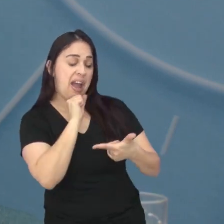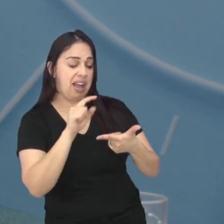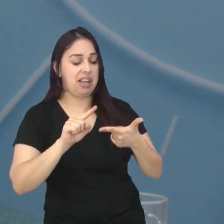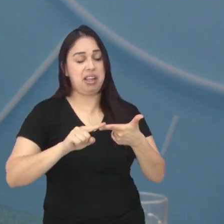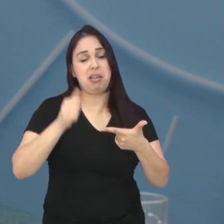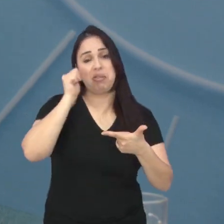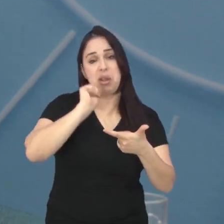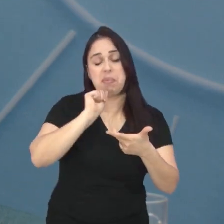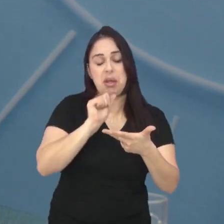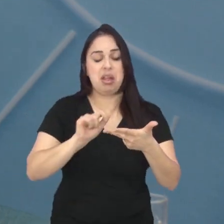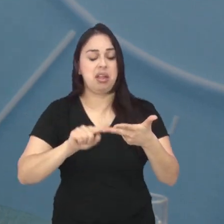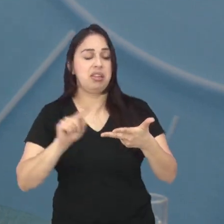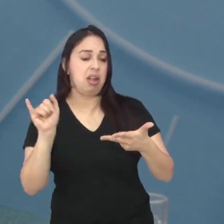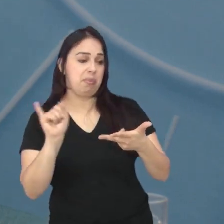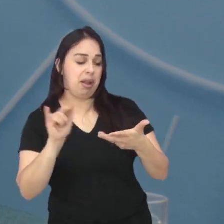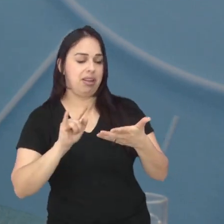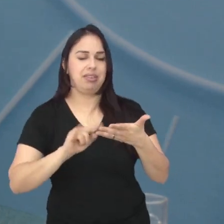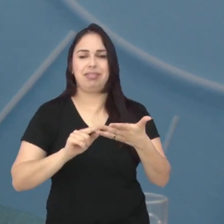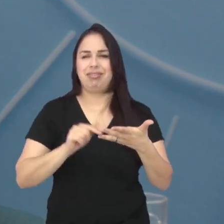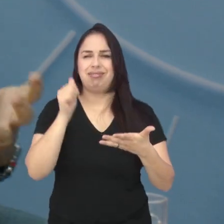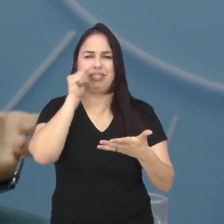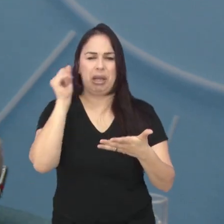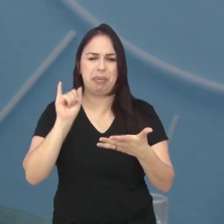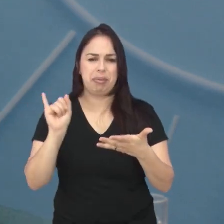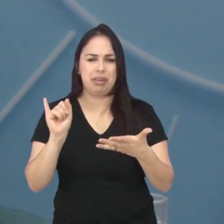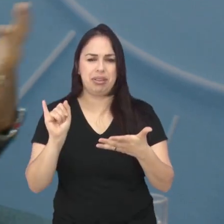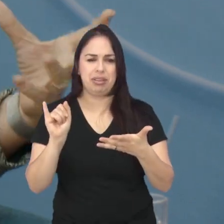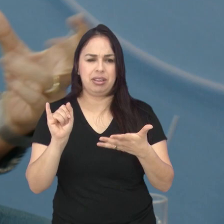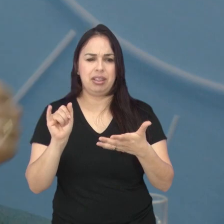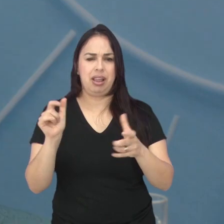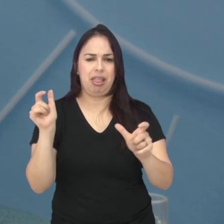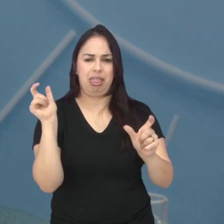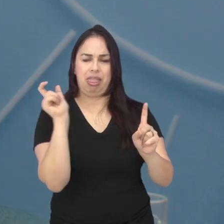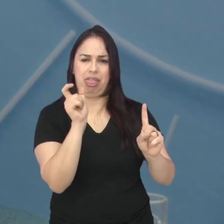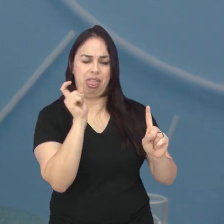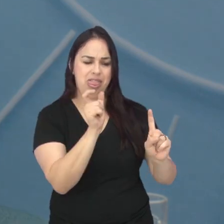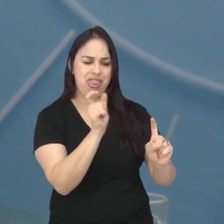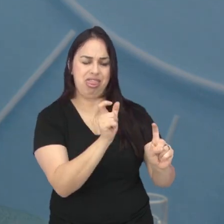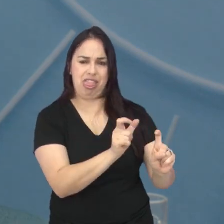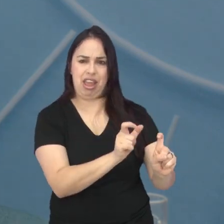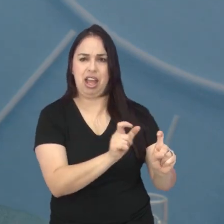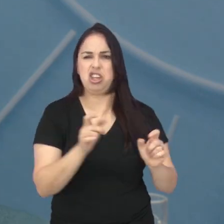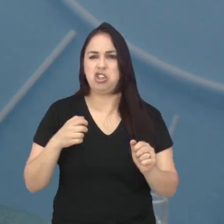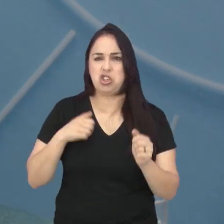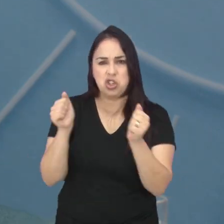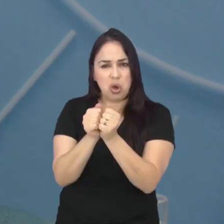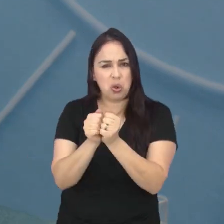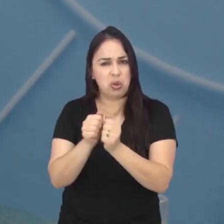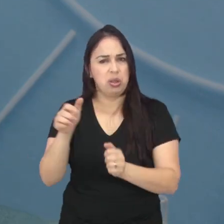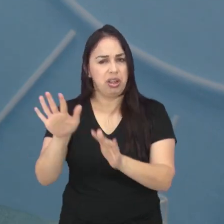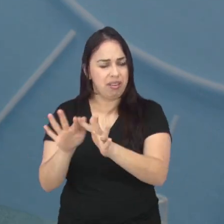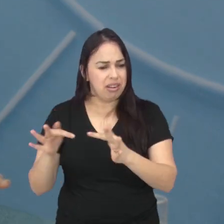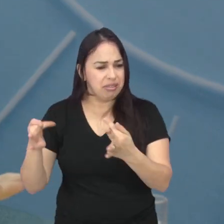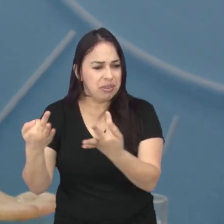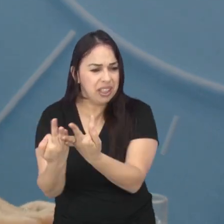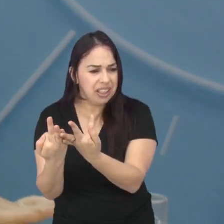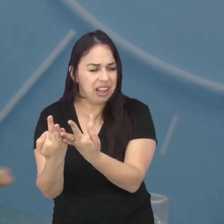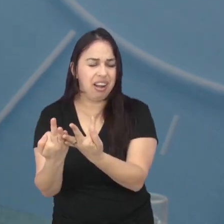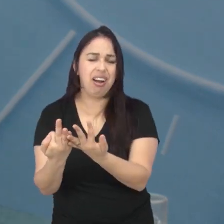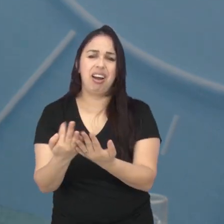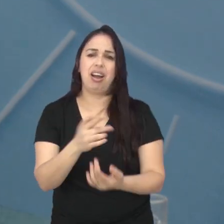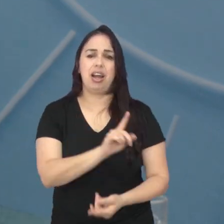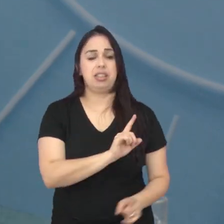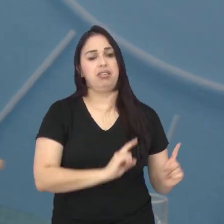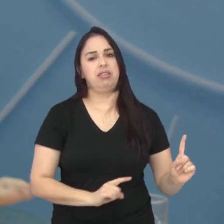isso. Porque seu irmão, sua família, sua irmã. E aí, aos poucos, eu não vou passar o final de semana junto com a sua família. E o que vai acontecendo? Você